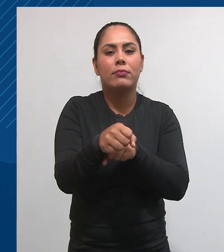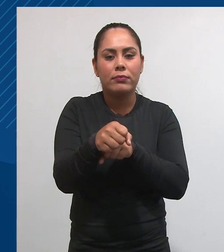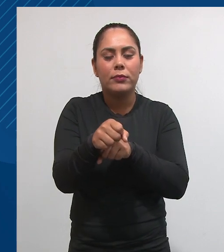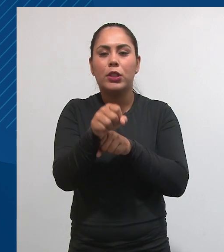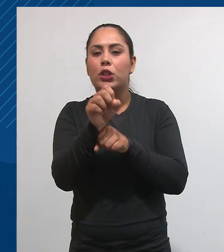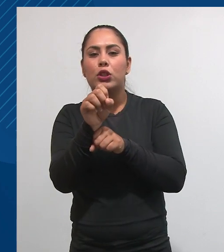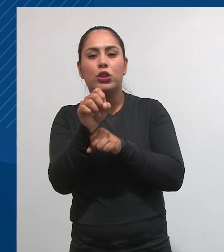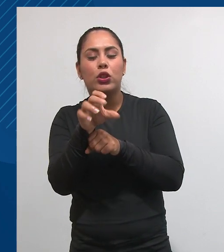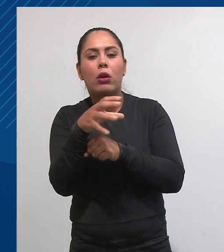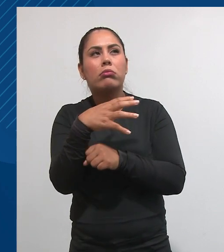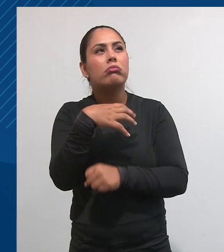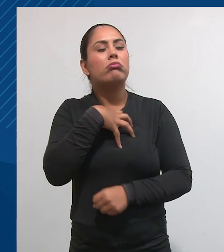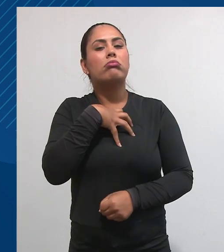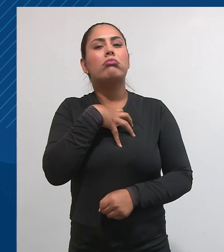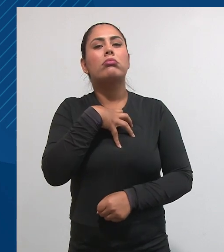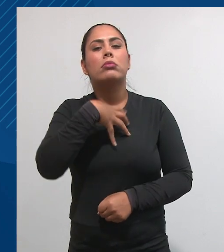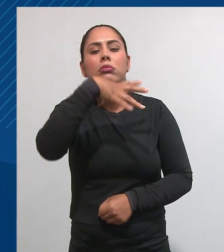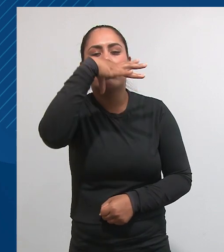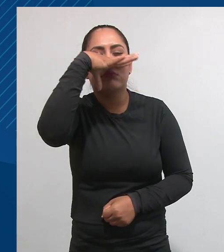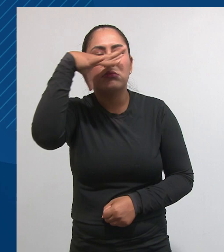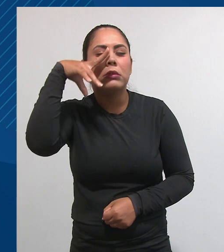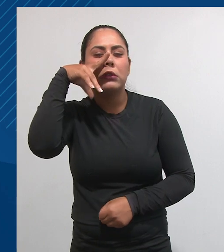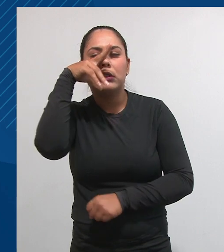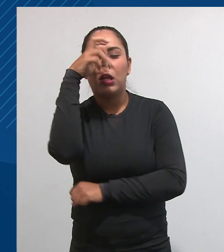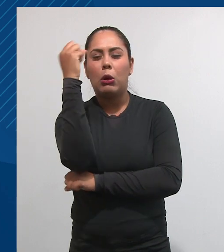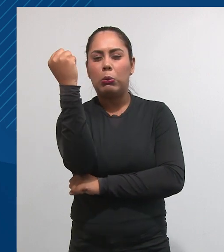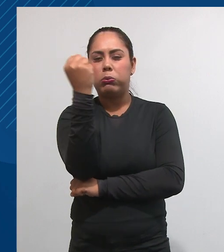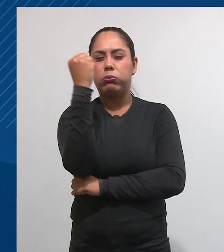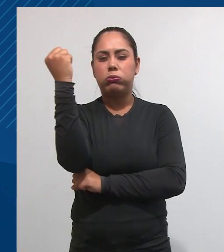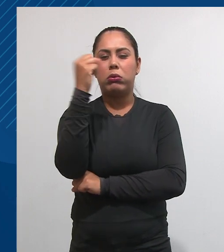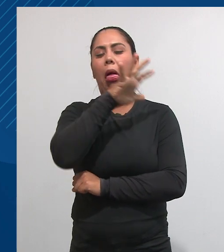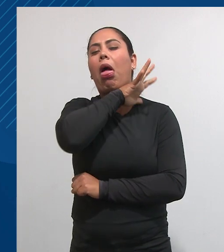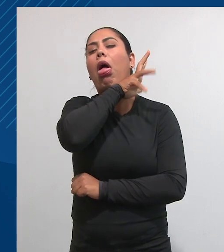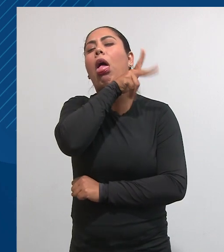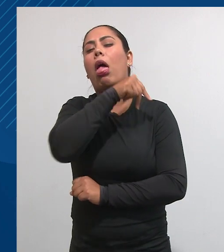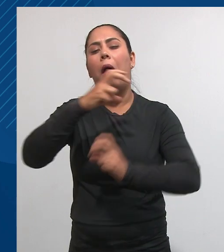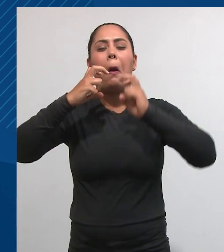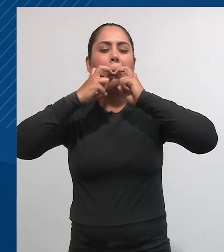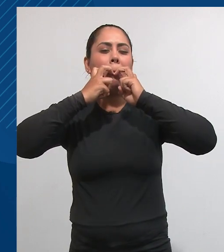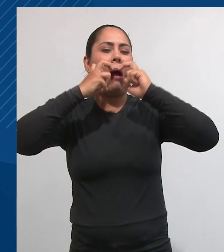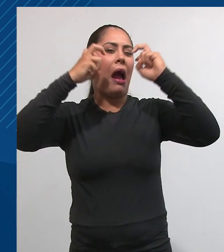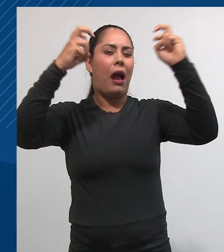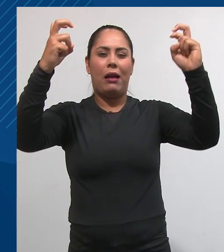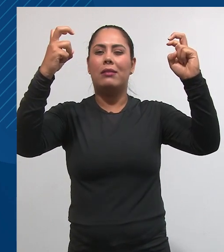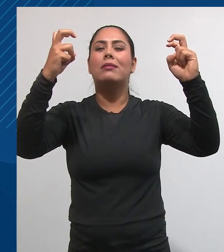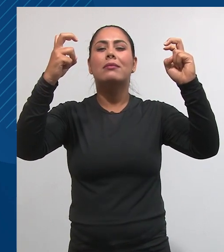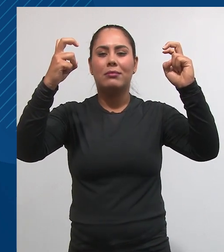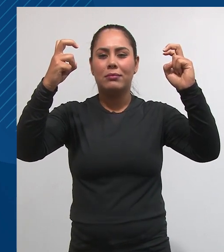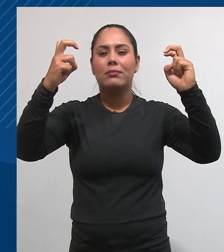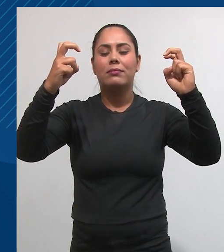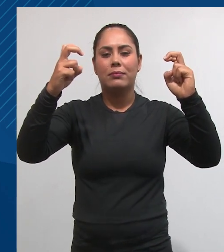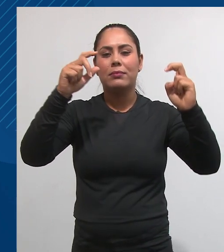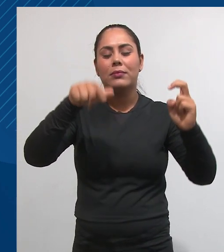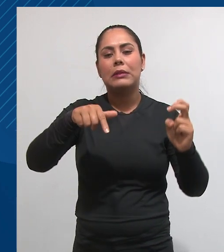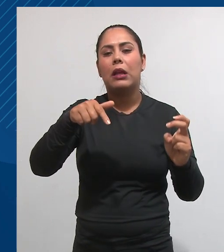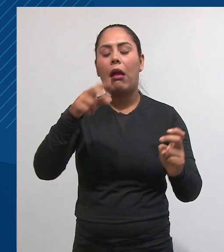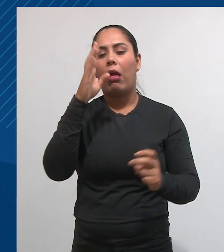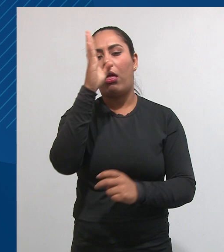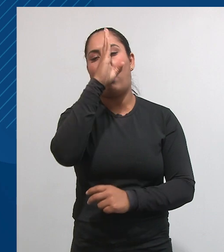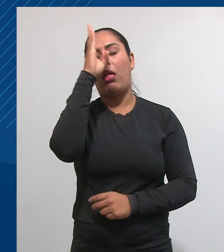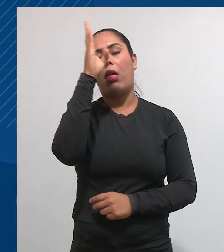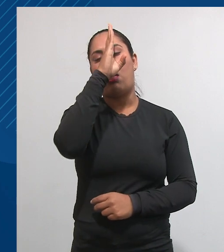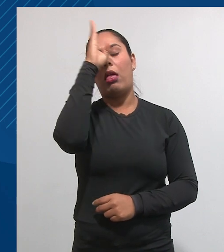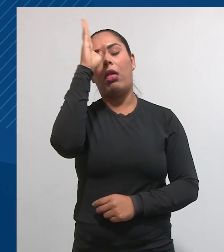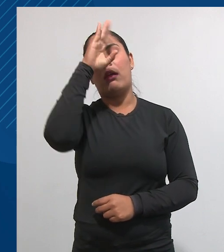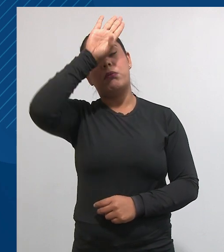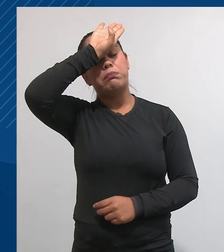ele só sentiu o cheiro forte do mapinguari e o grito do mapinguari e ficou tonto e